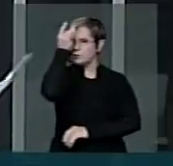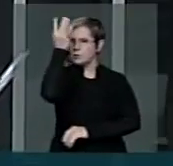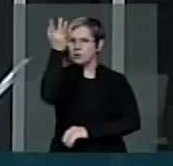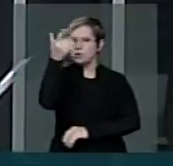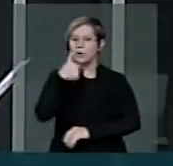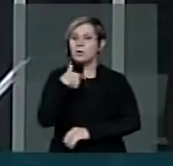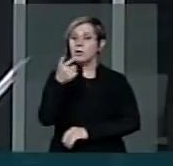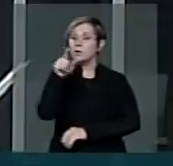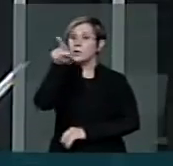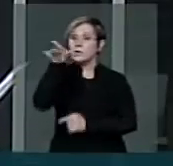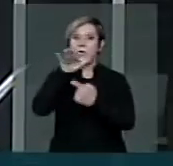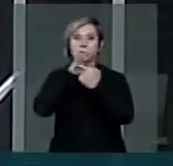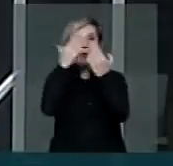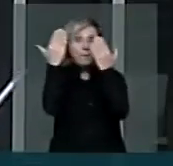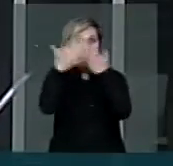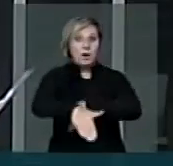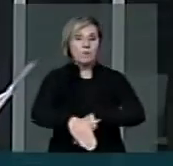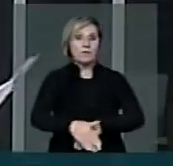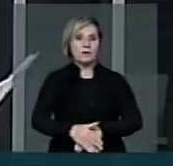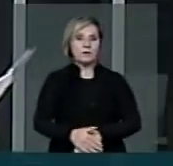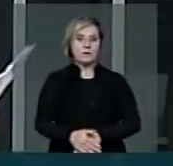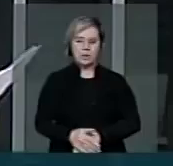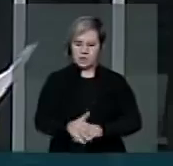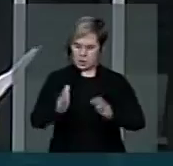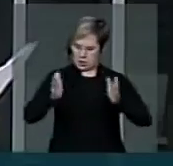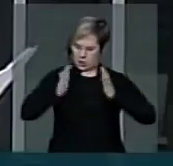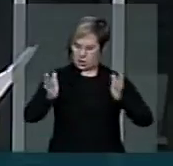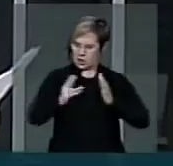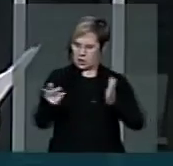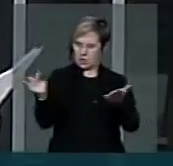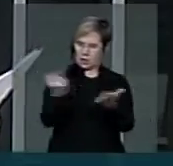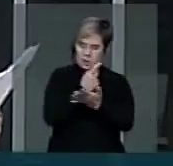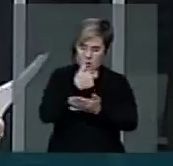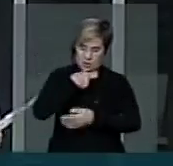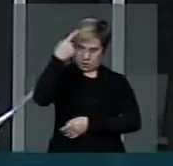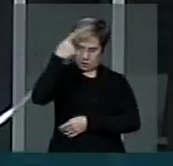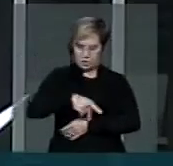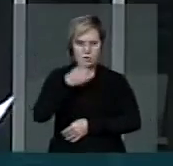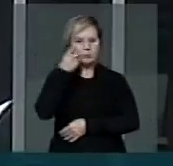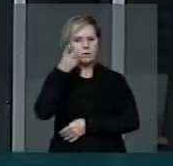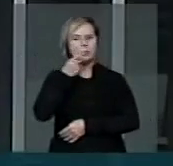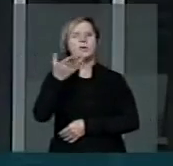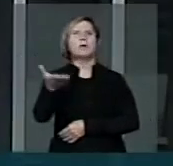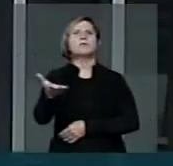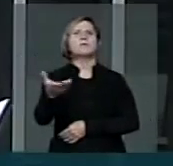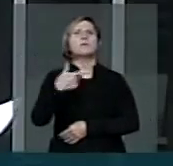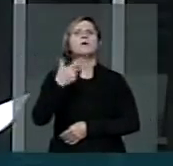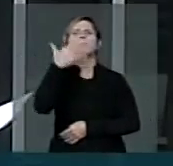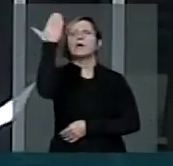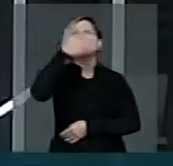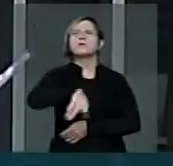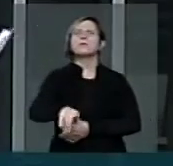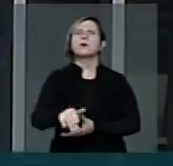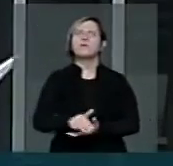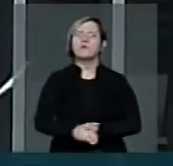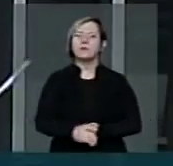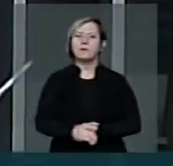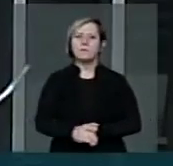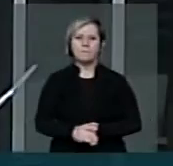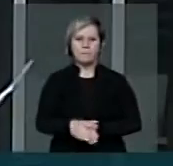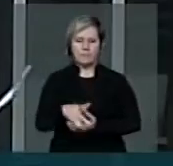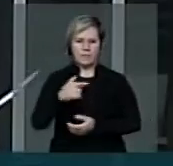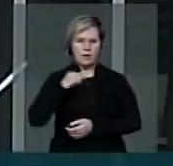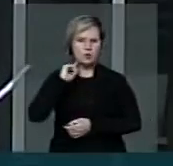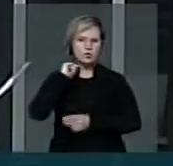Gostaria que ele provasse enriquecimento ilícito desse deputado que está falando aqui. Eu não sou sujo